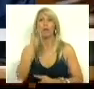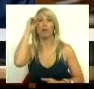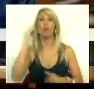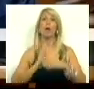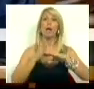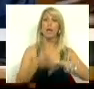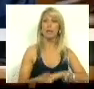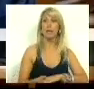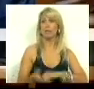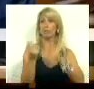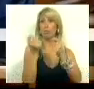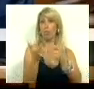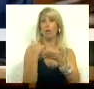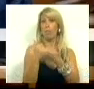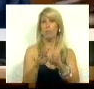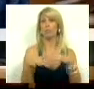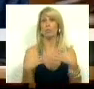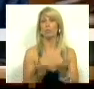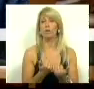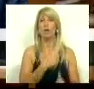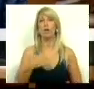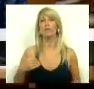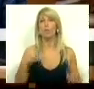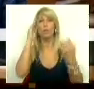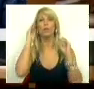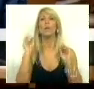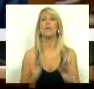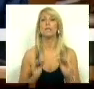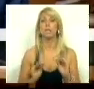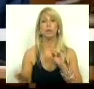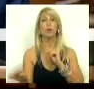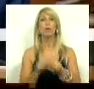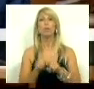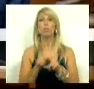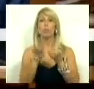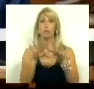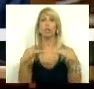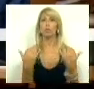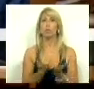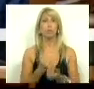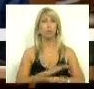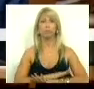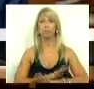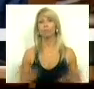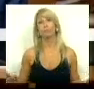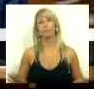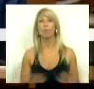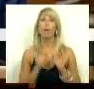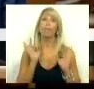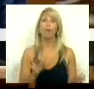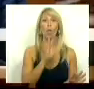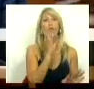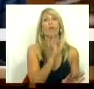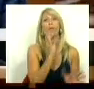aos já reduzidos apoios sociais, à saúde e ao ensino. A política social deixou de ser o parente pobre deste